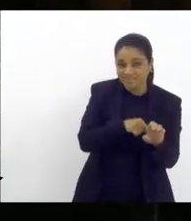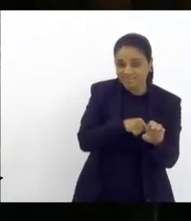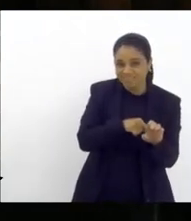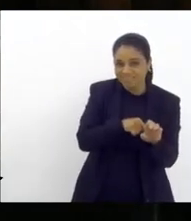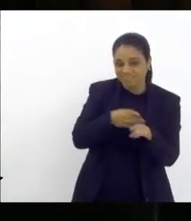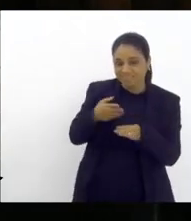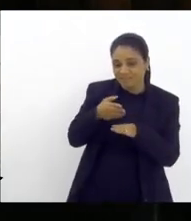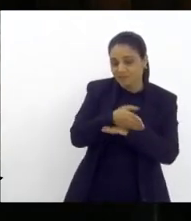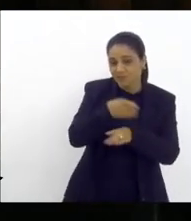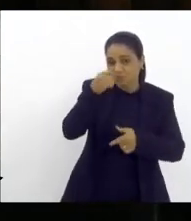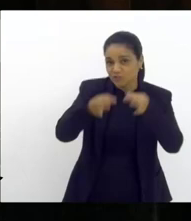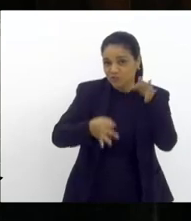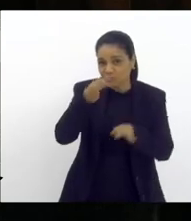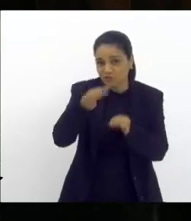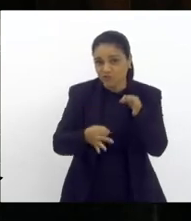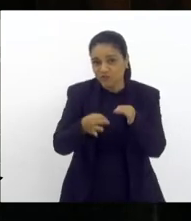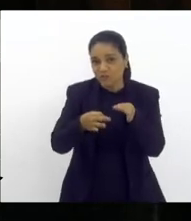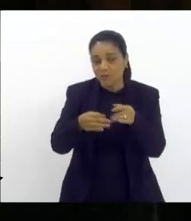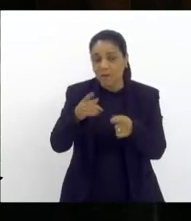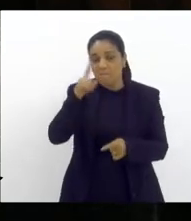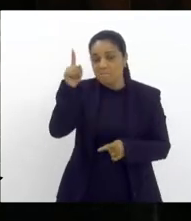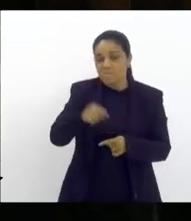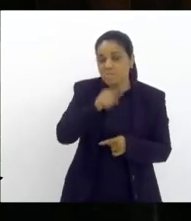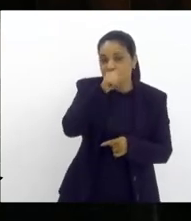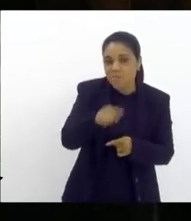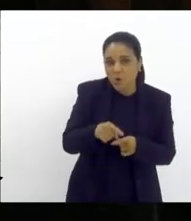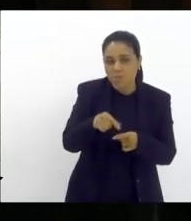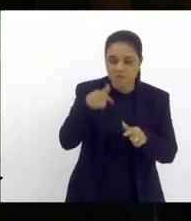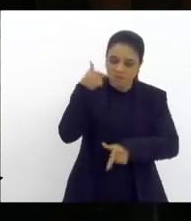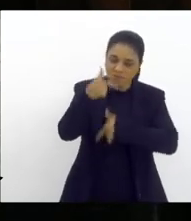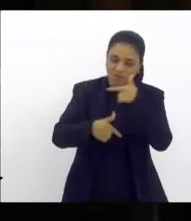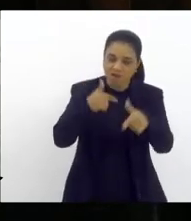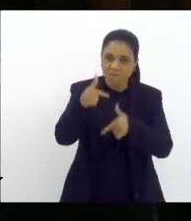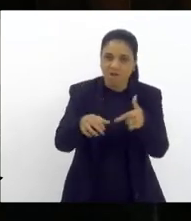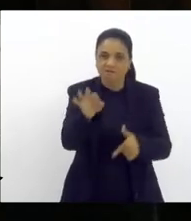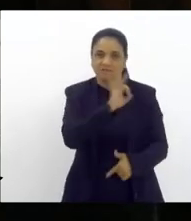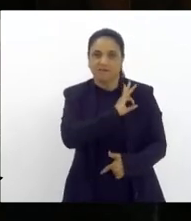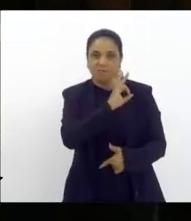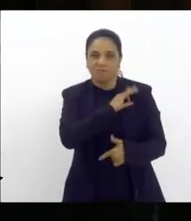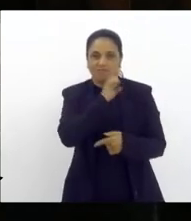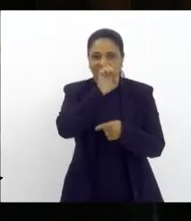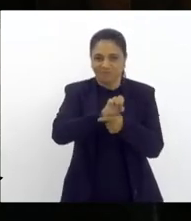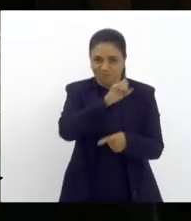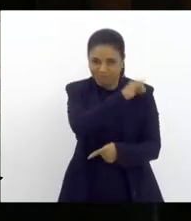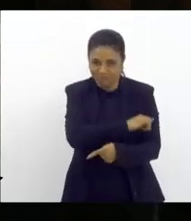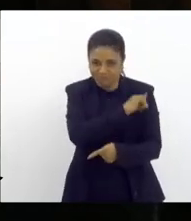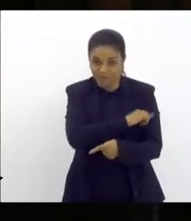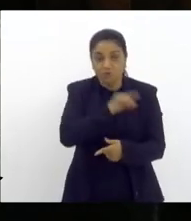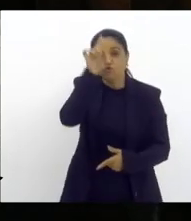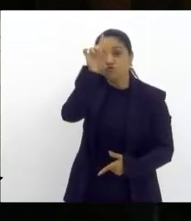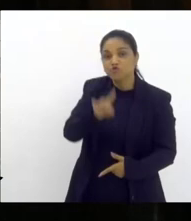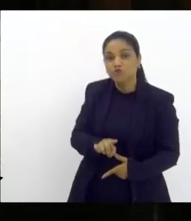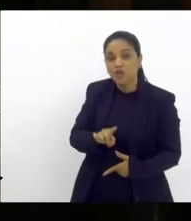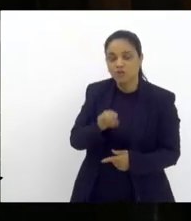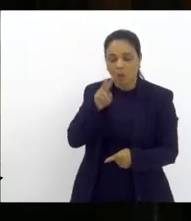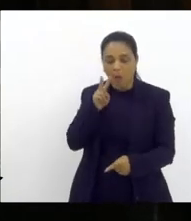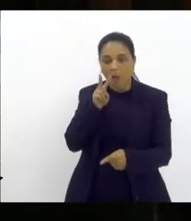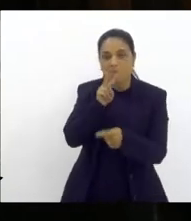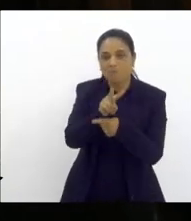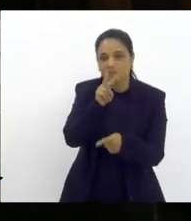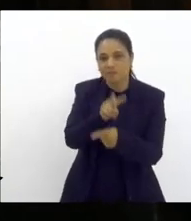para impedir operações policiais no estado do Rio de Janeiro ou seja o direito à proteção